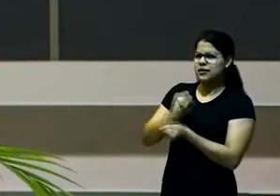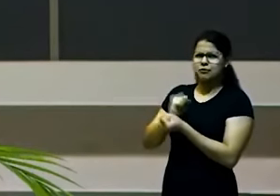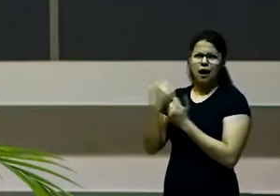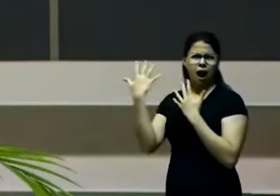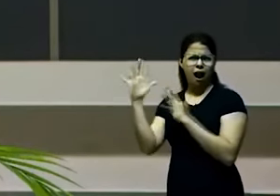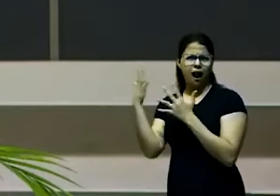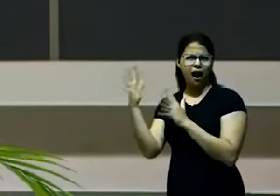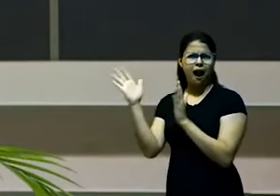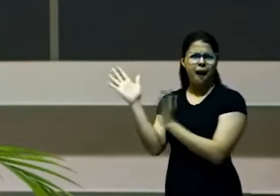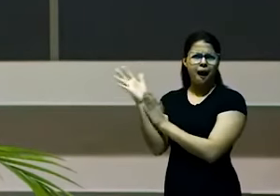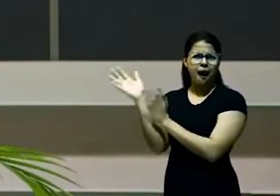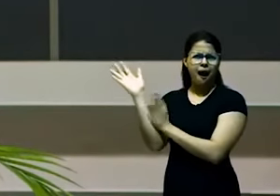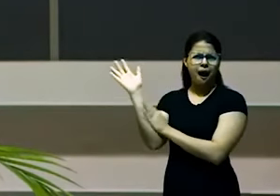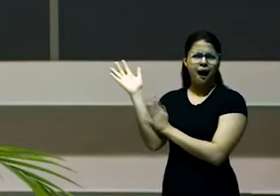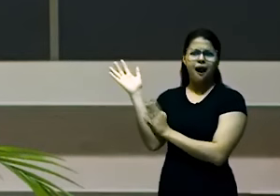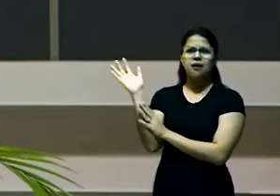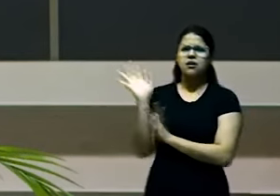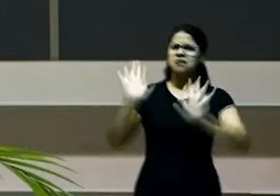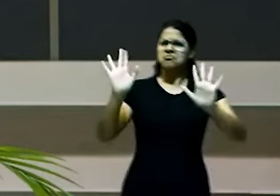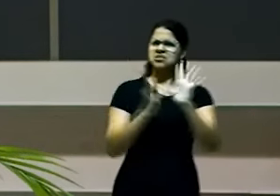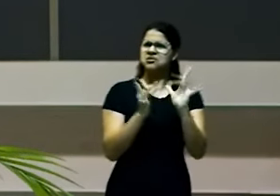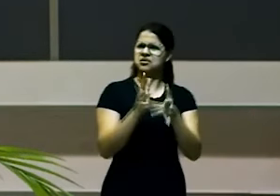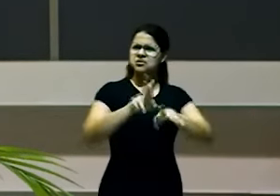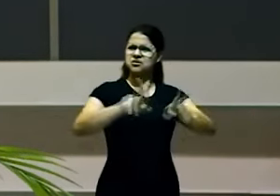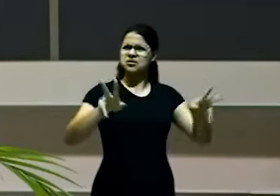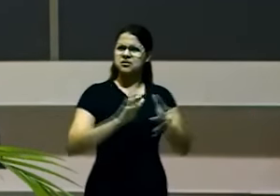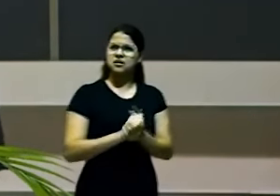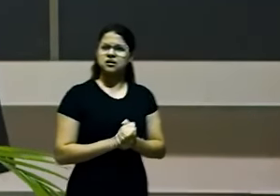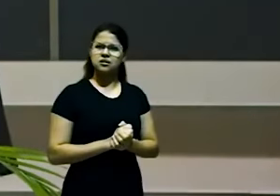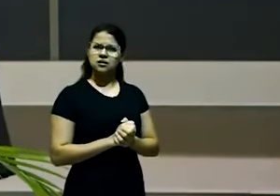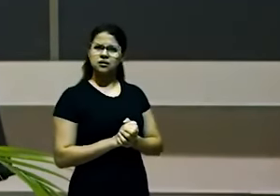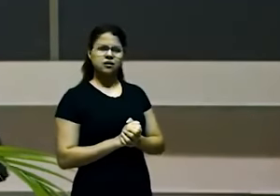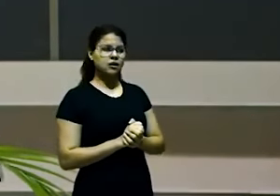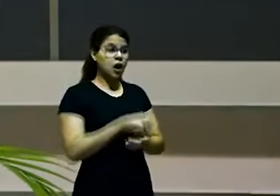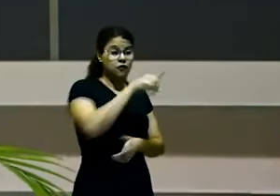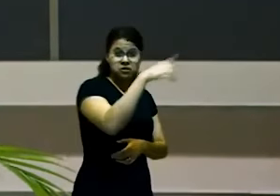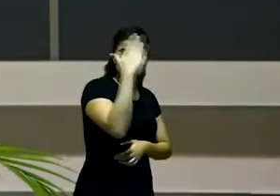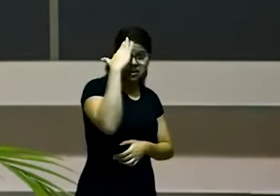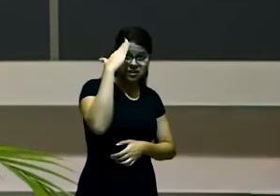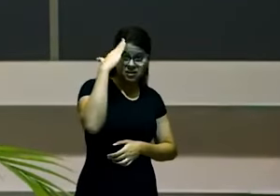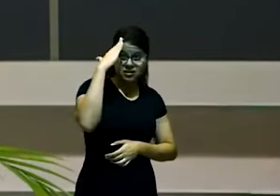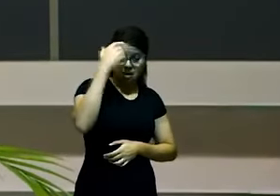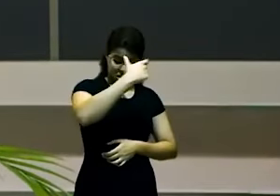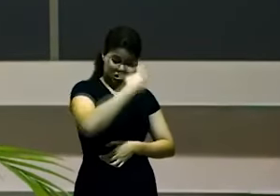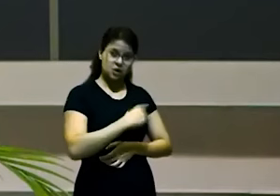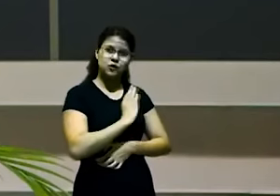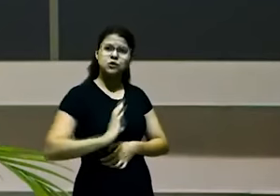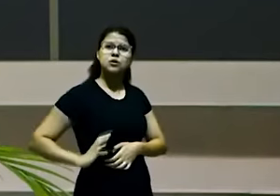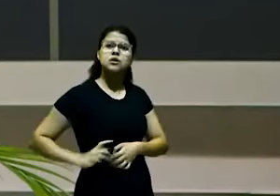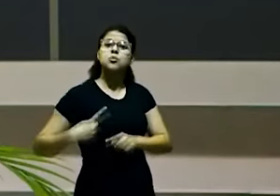e Jesus responde dizendo assim Pedro Você só sabe disso porque meu pai